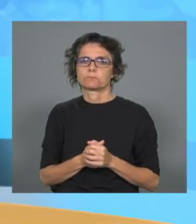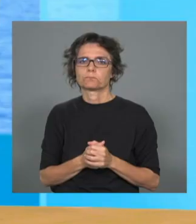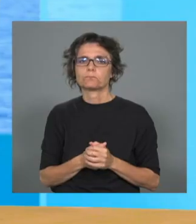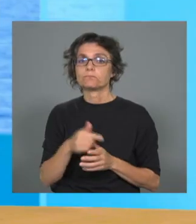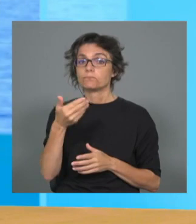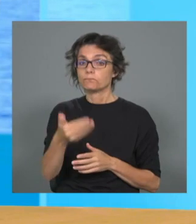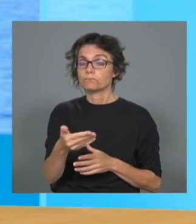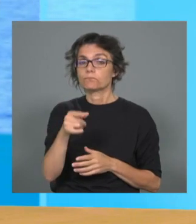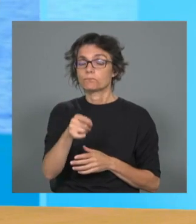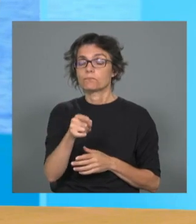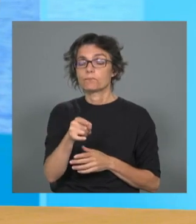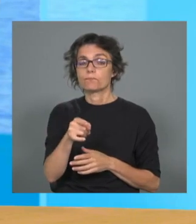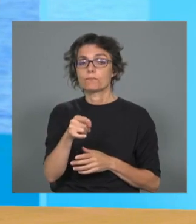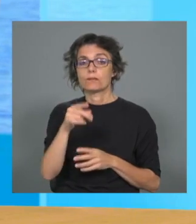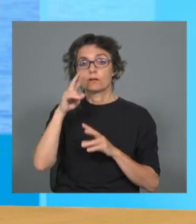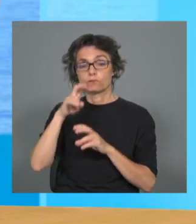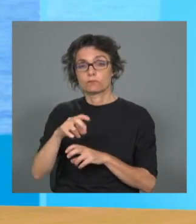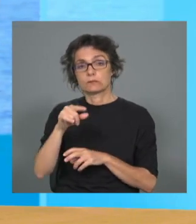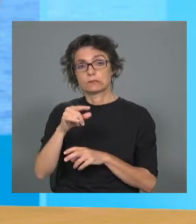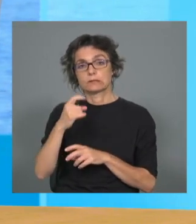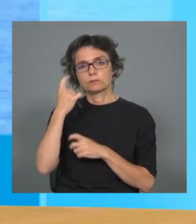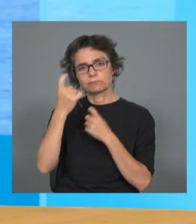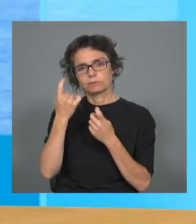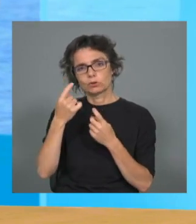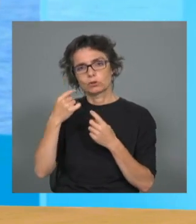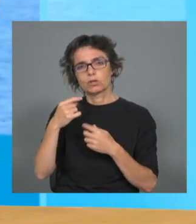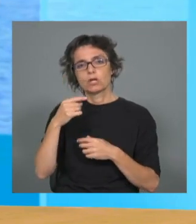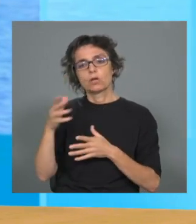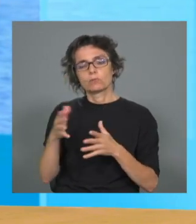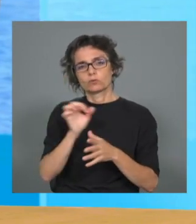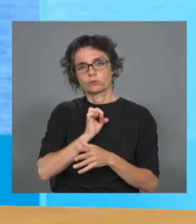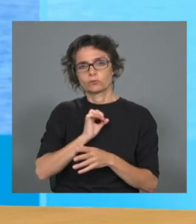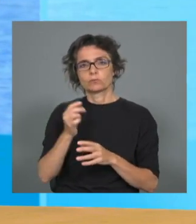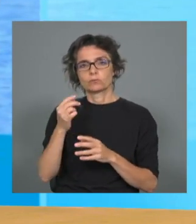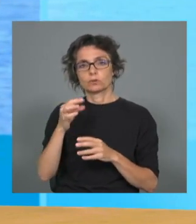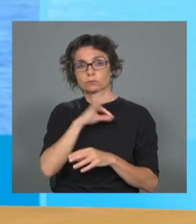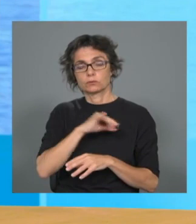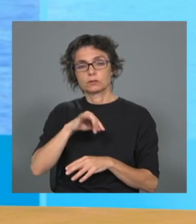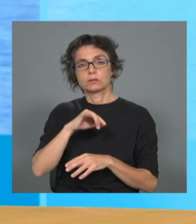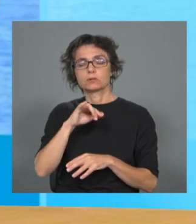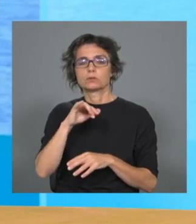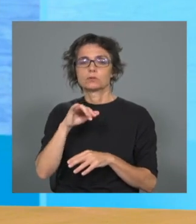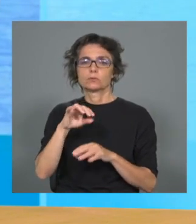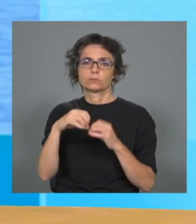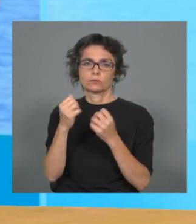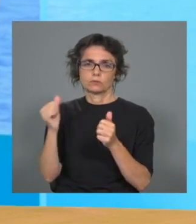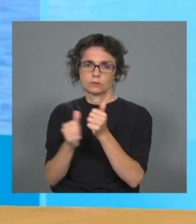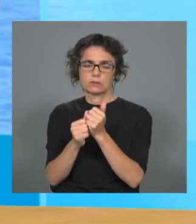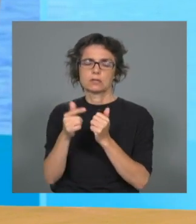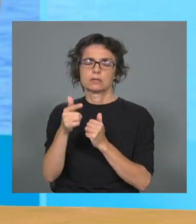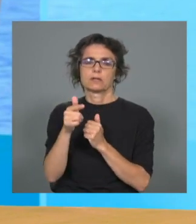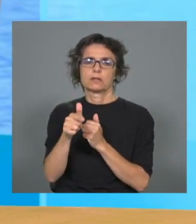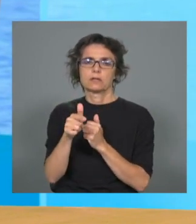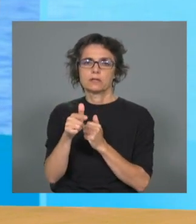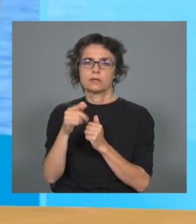reflexão também resulta do meu percurso profissional enquanto assistente social durante 15 anos